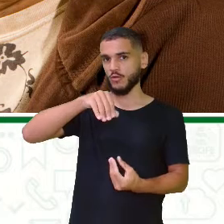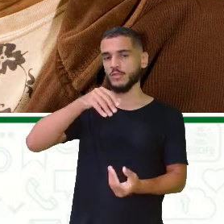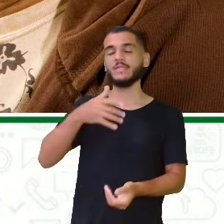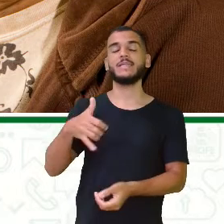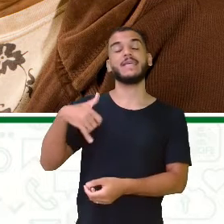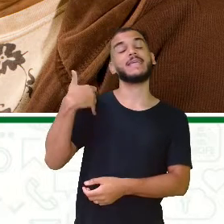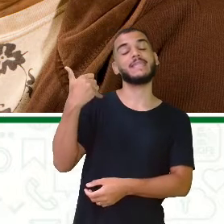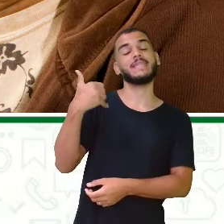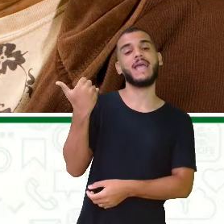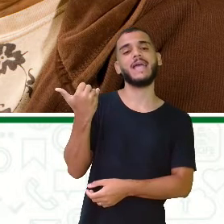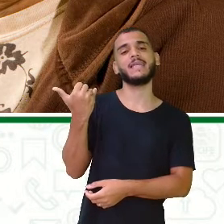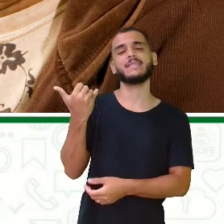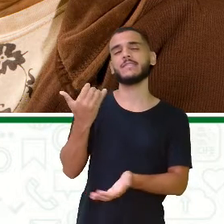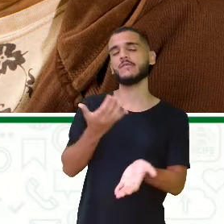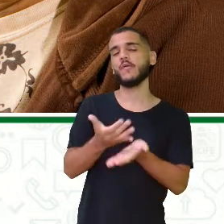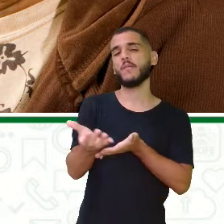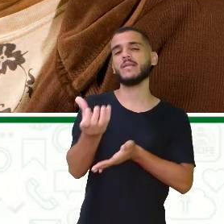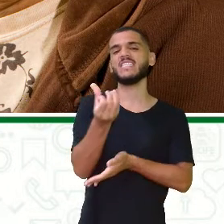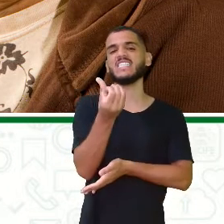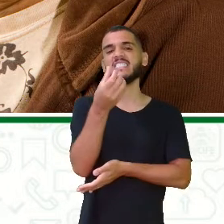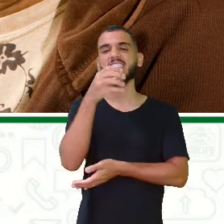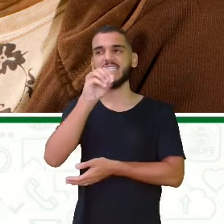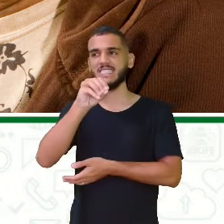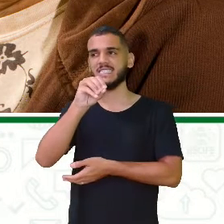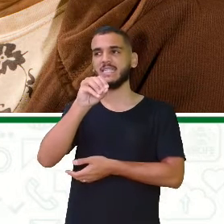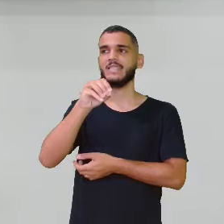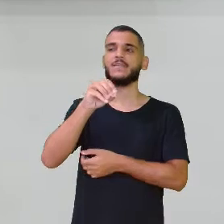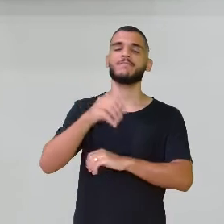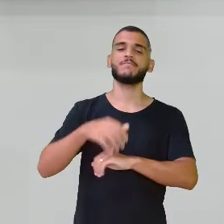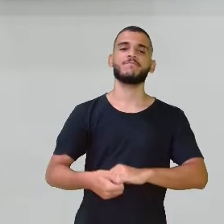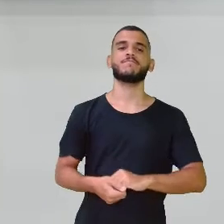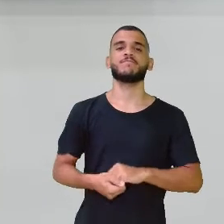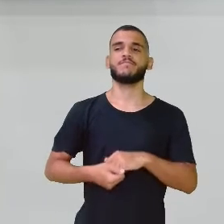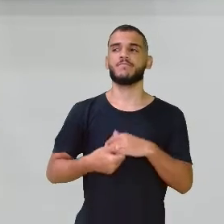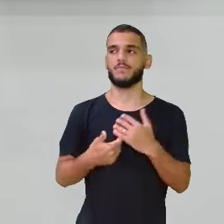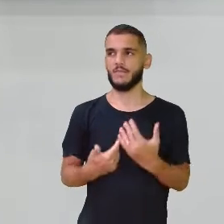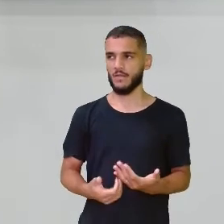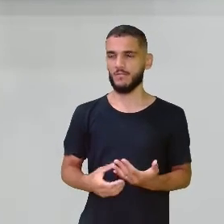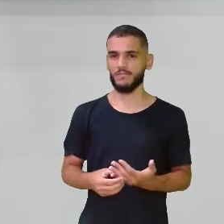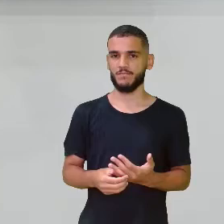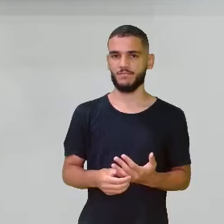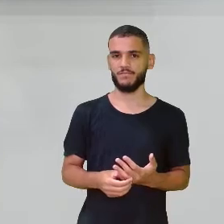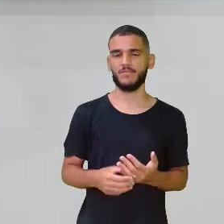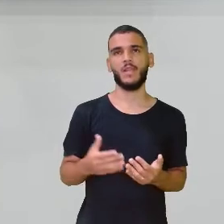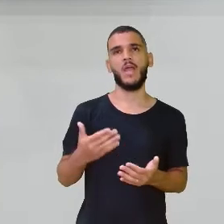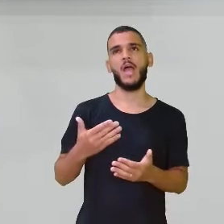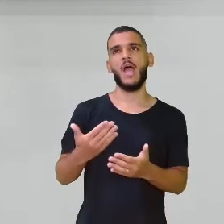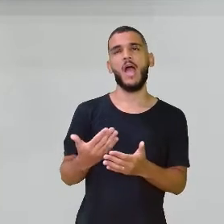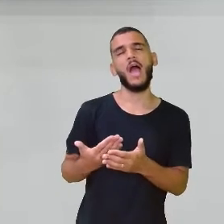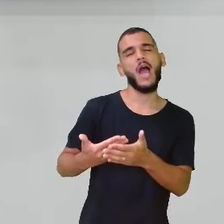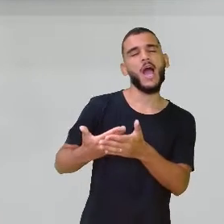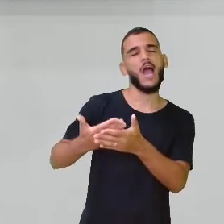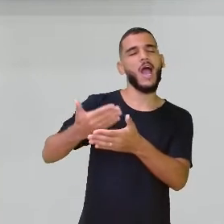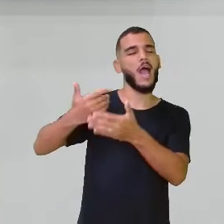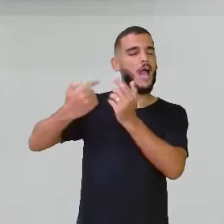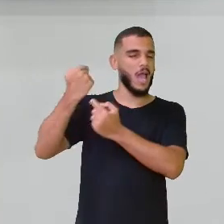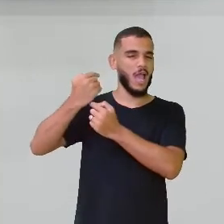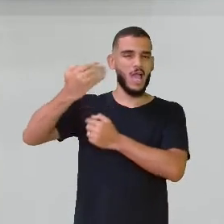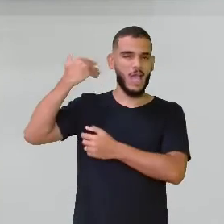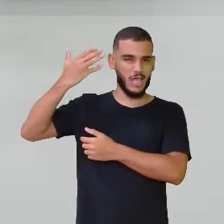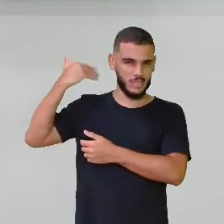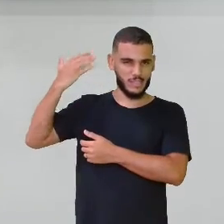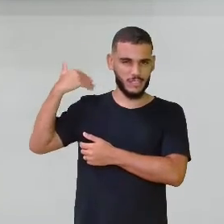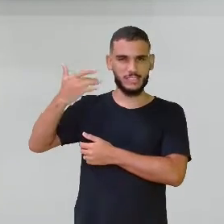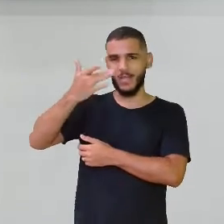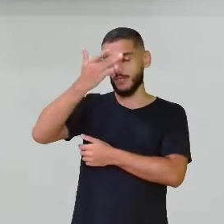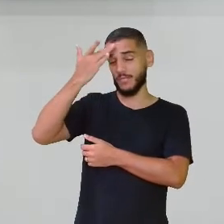dos 60 anos de idade. Vamos pensar. Vê, há um tempo atrás, as pessoas